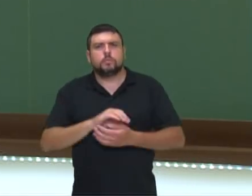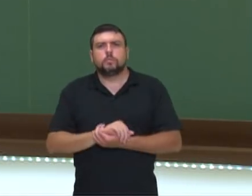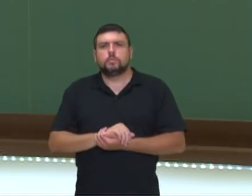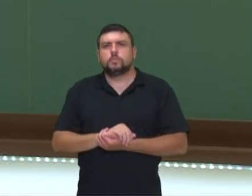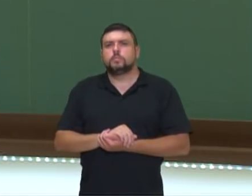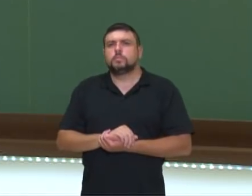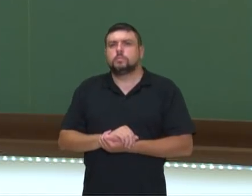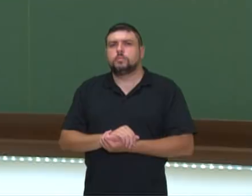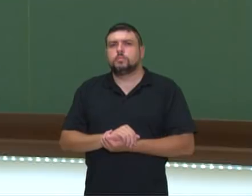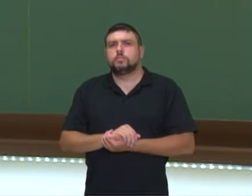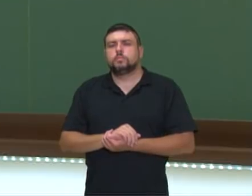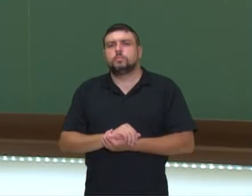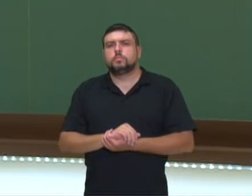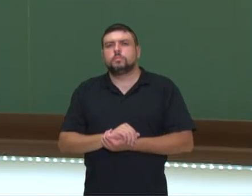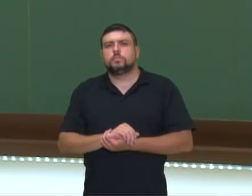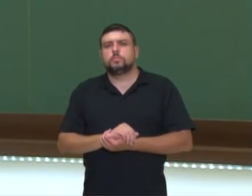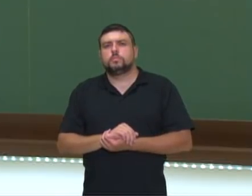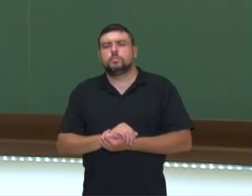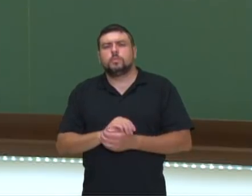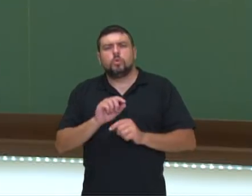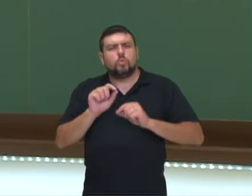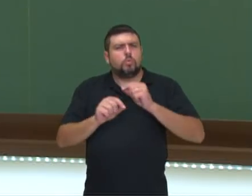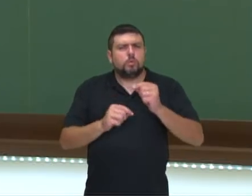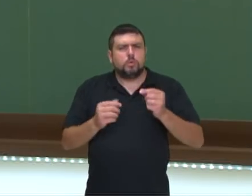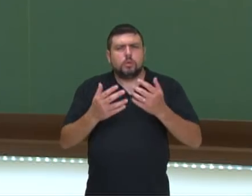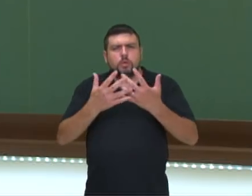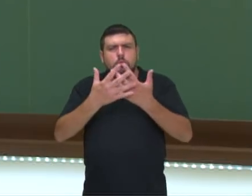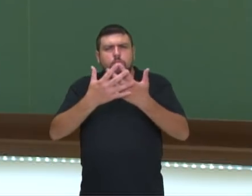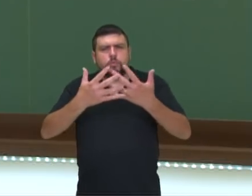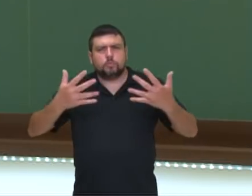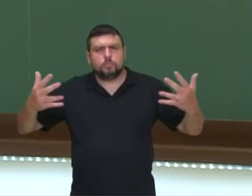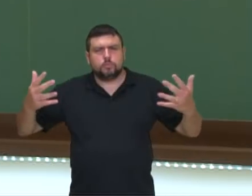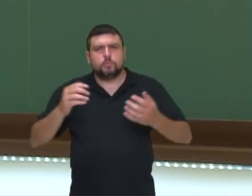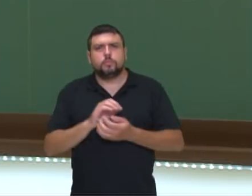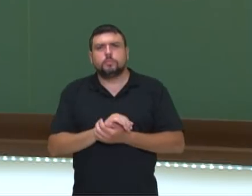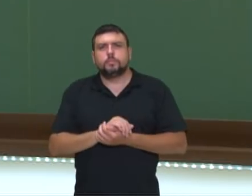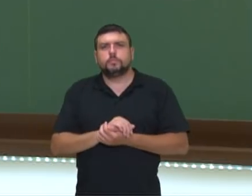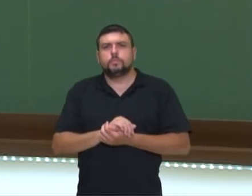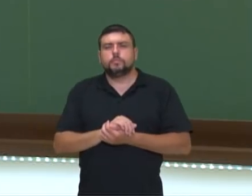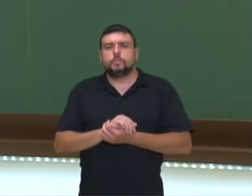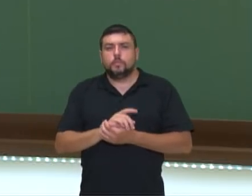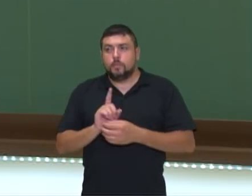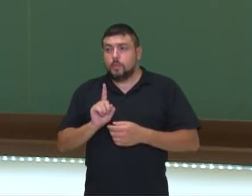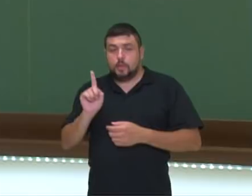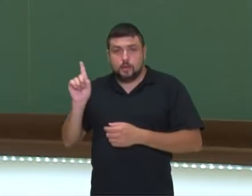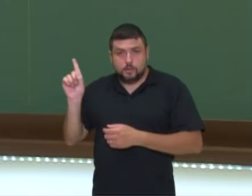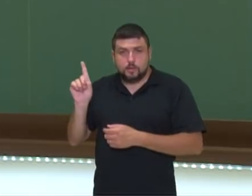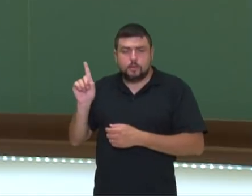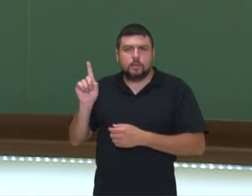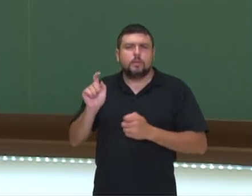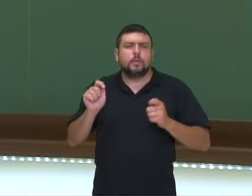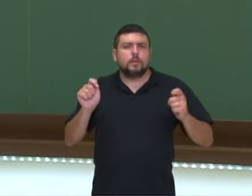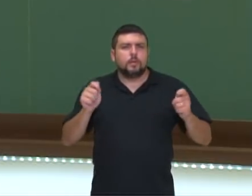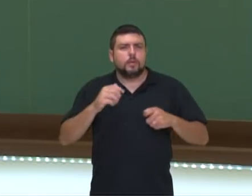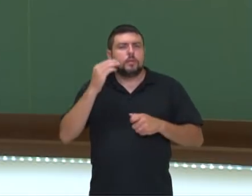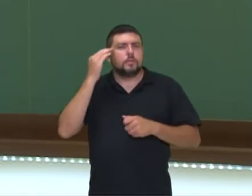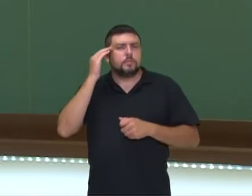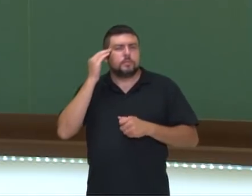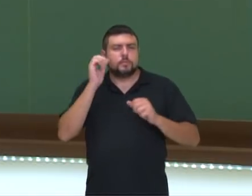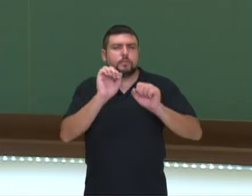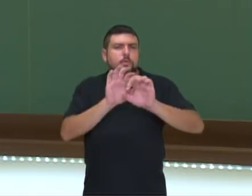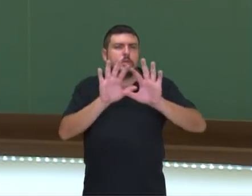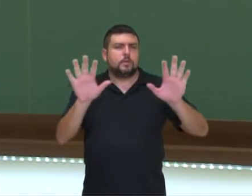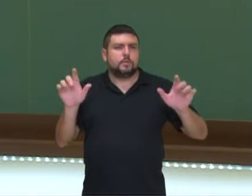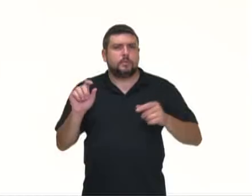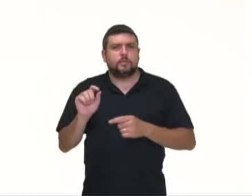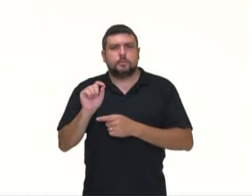sobre esporte de rede. O que são esportes de rede? Então, nessa imagem já tem uma ideia muito clara do que é essas modalidades. Então, aqui